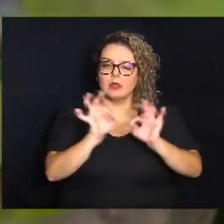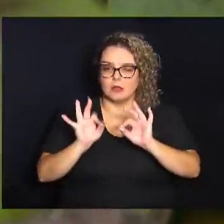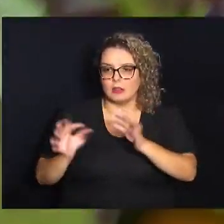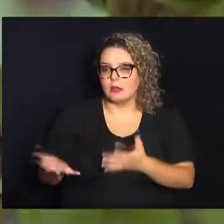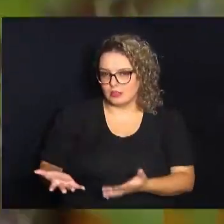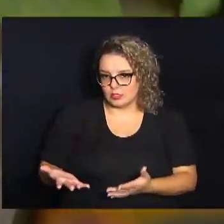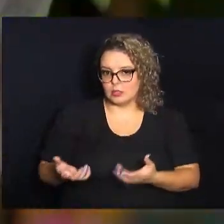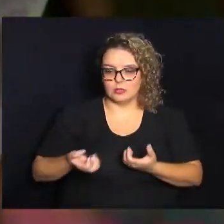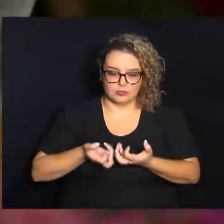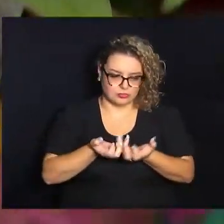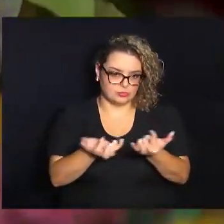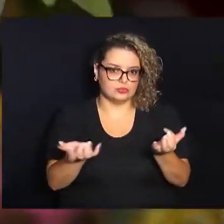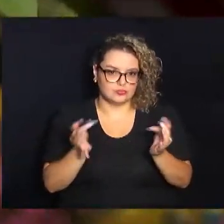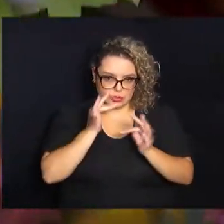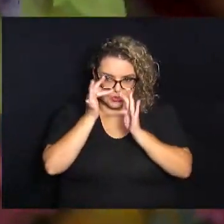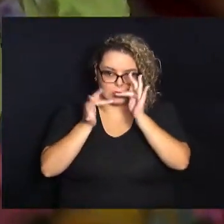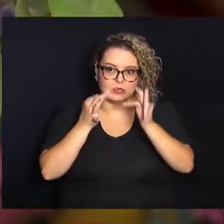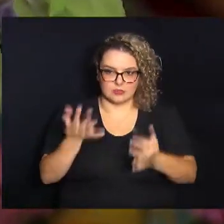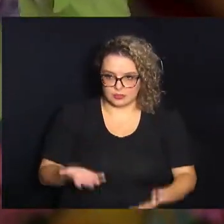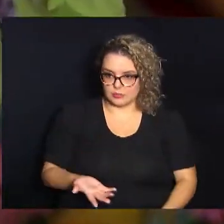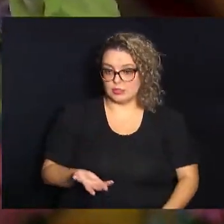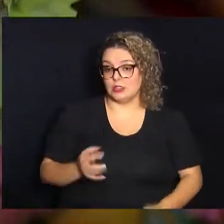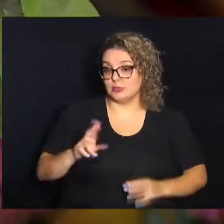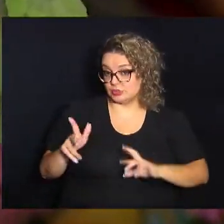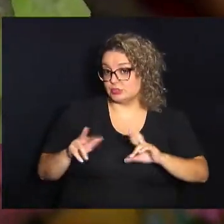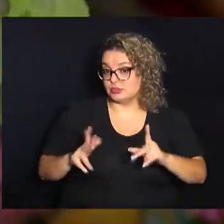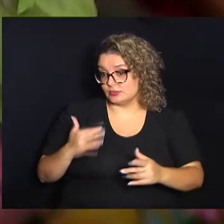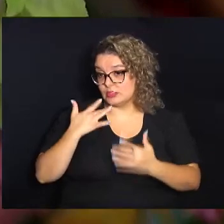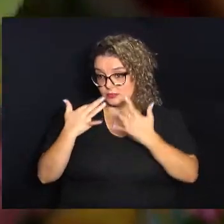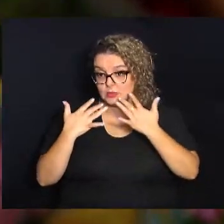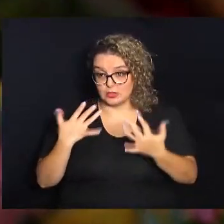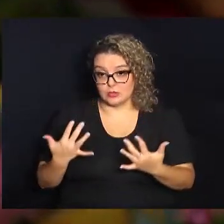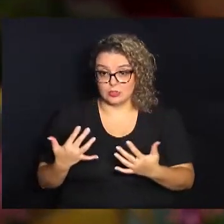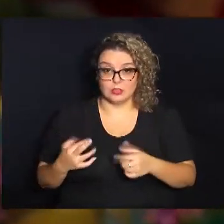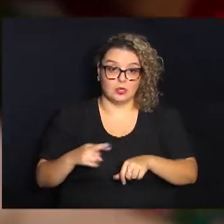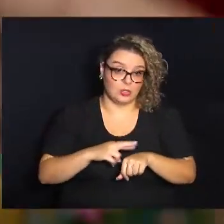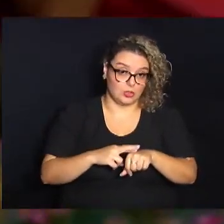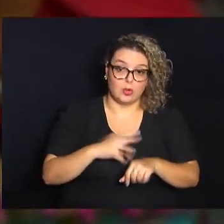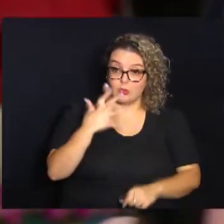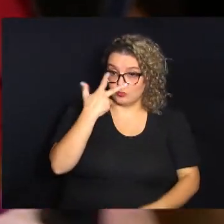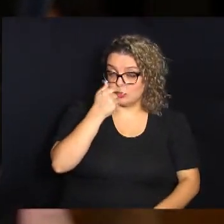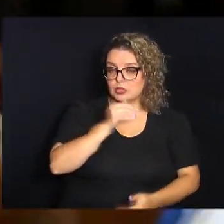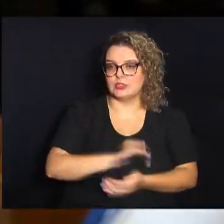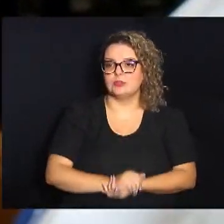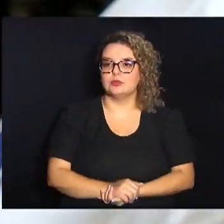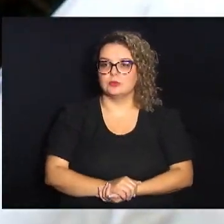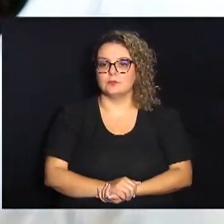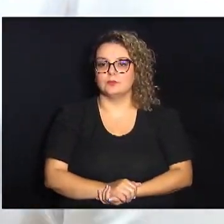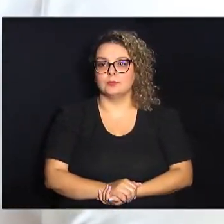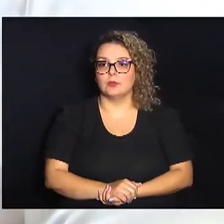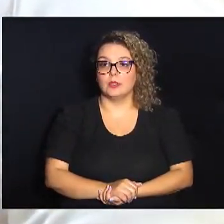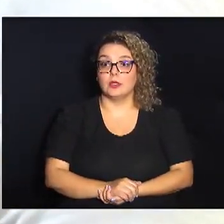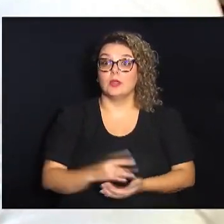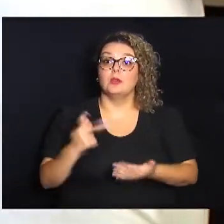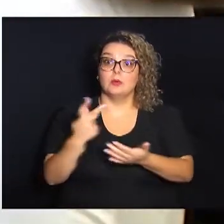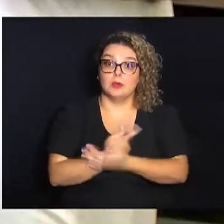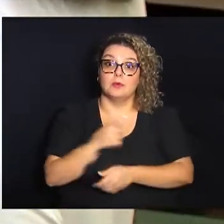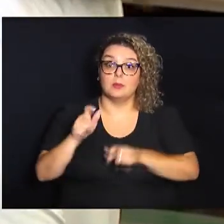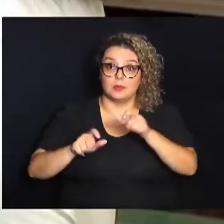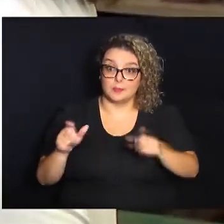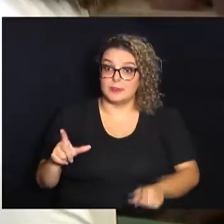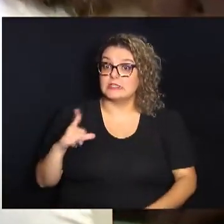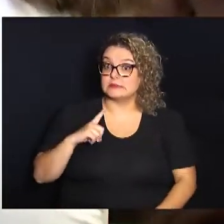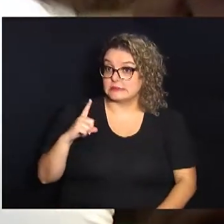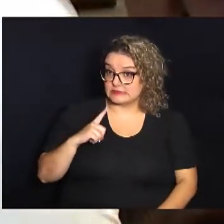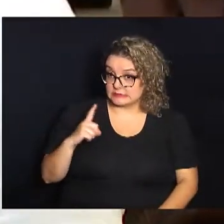seu jardim, né, por conta das diferentes cores, né, esse tom de roxo super bonito. E um erro que as pessoas cometem muito